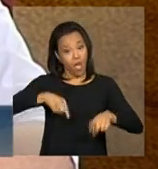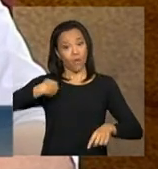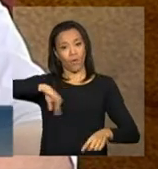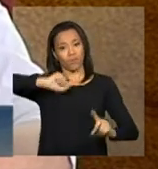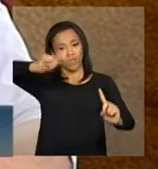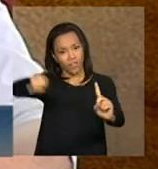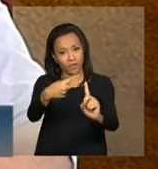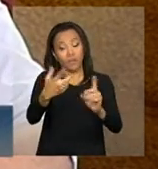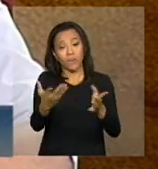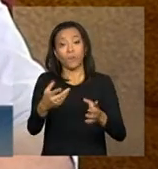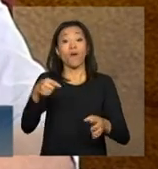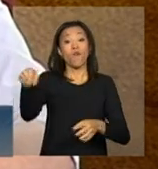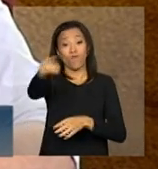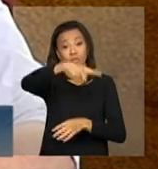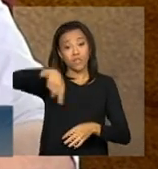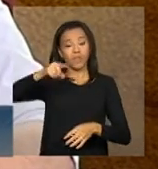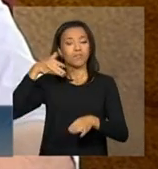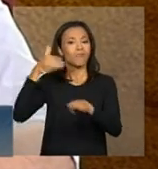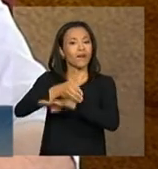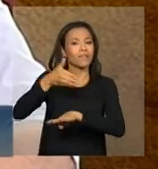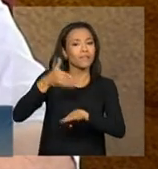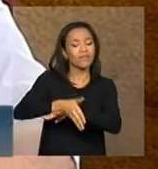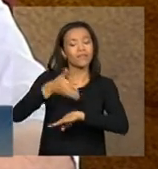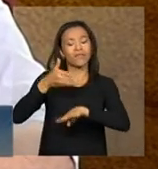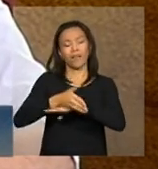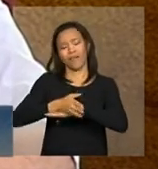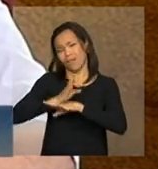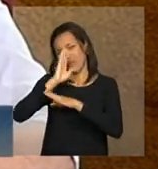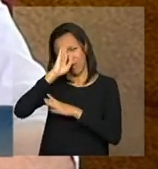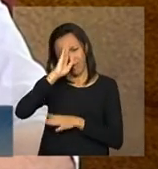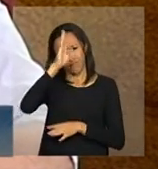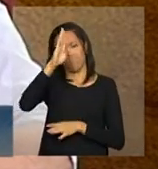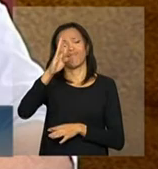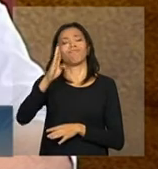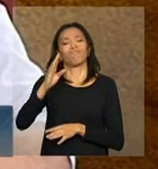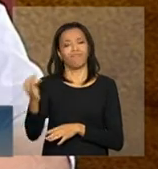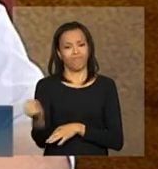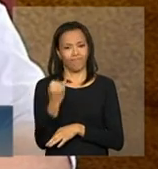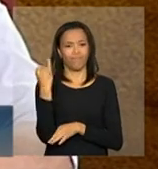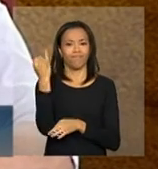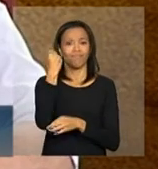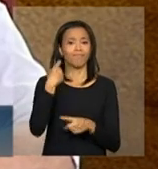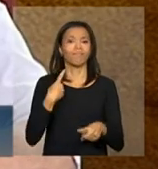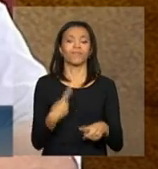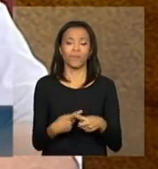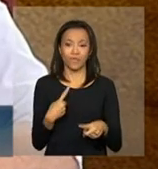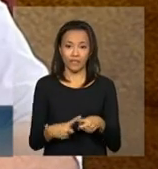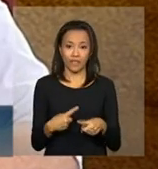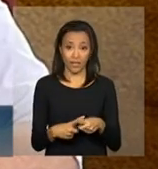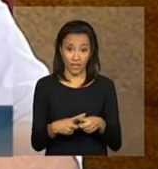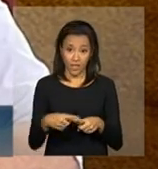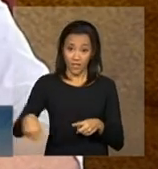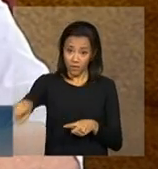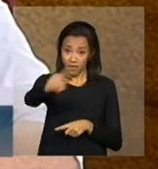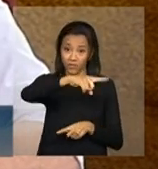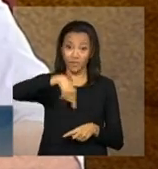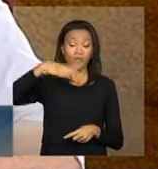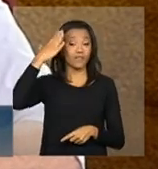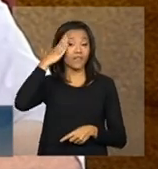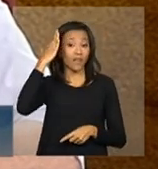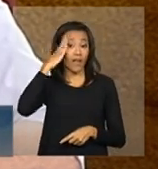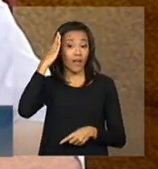a participação de vocês nesse momento, eu acho que ela é fundamental até pelo momento que todos conhecem,